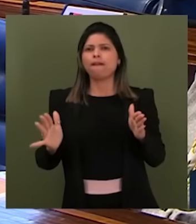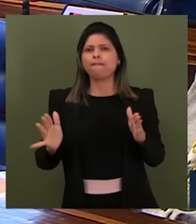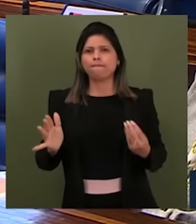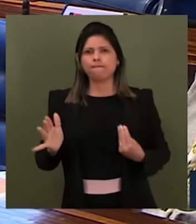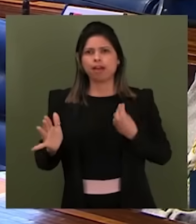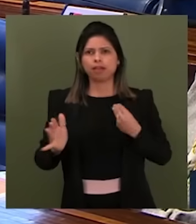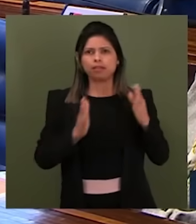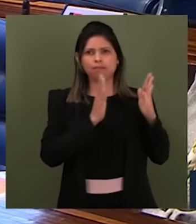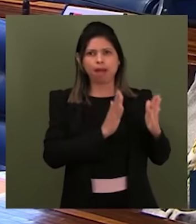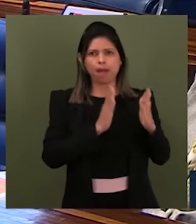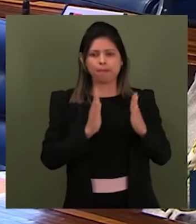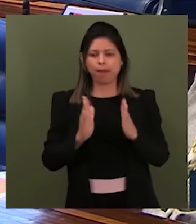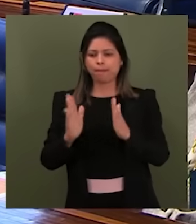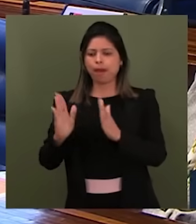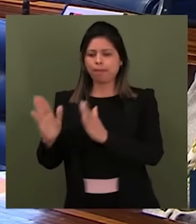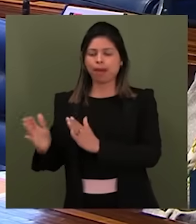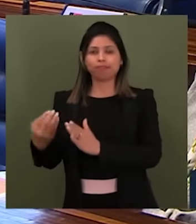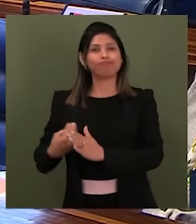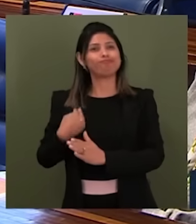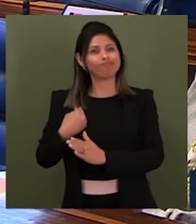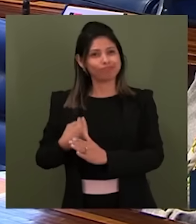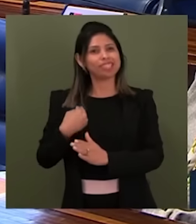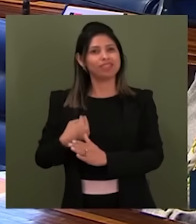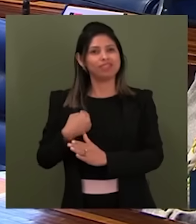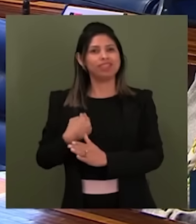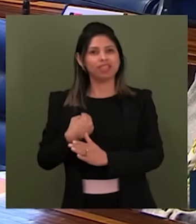Vida plena em todas as suas fases.